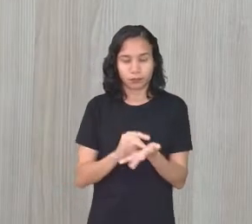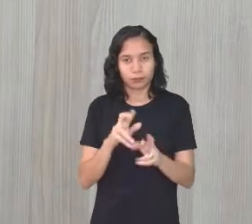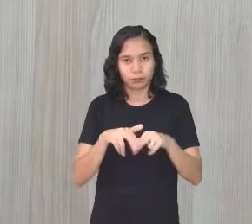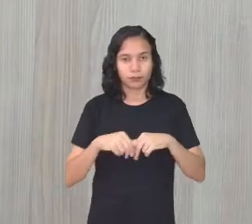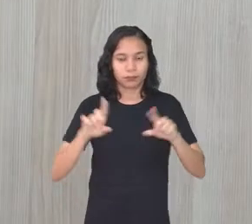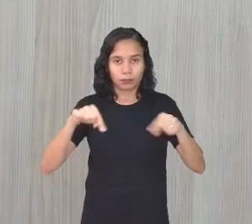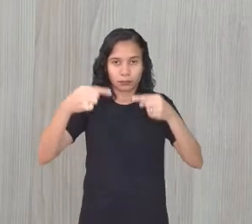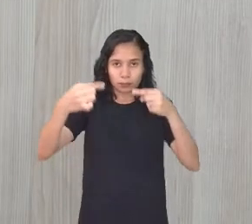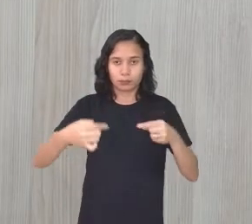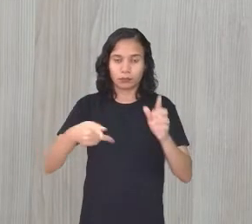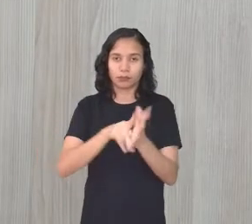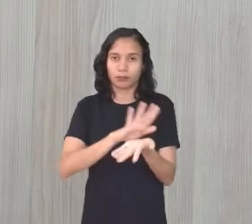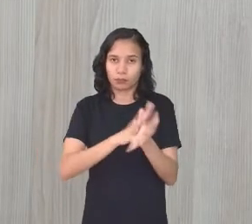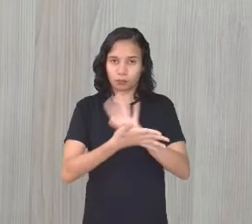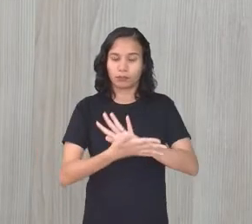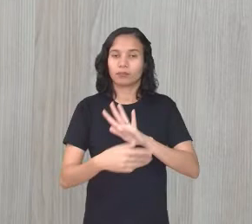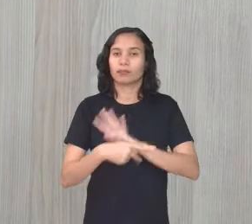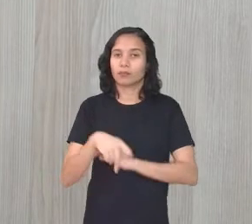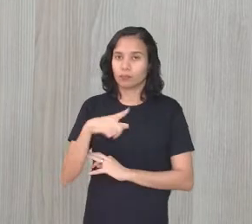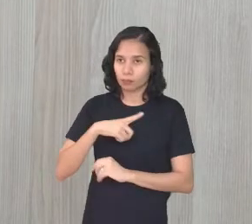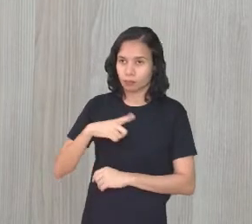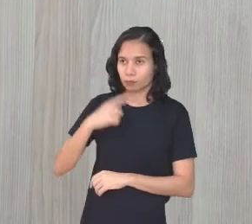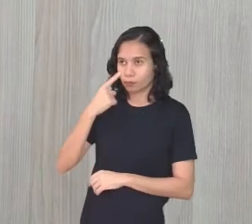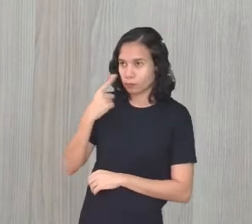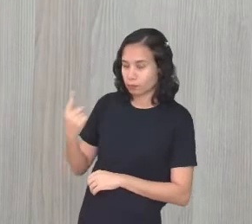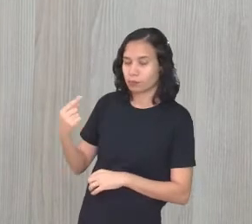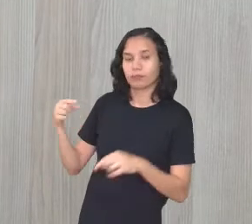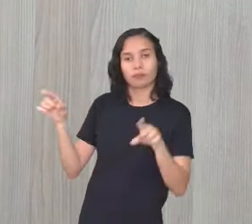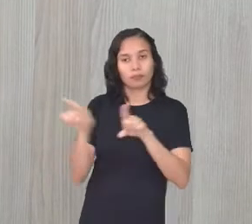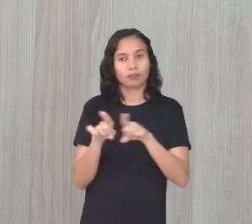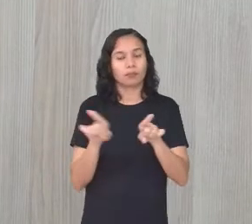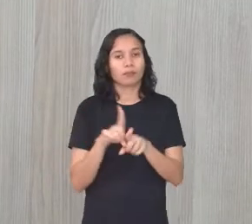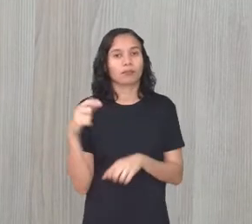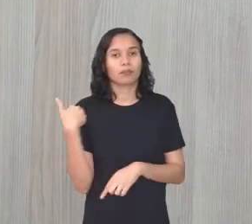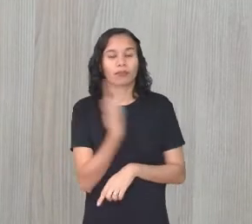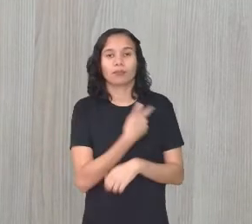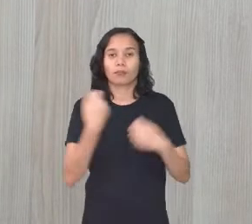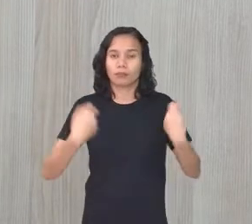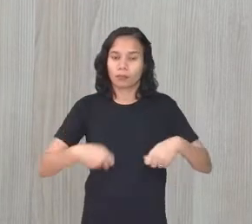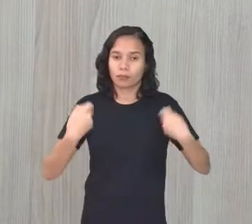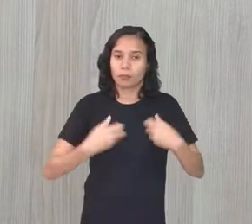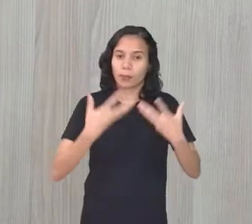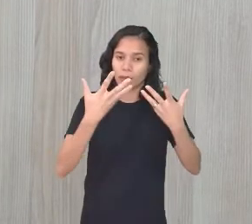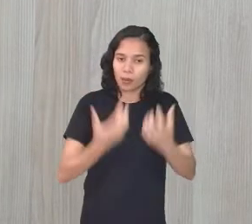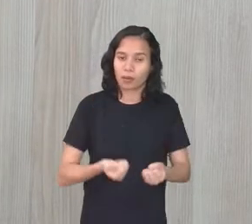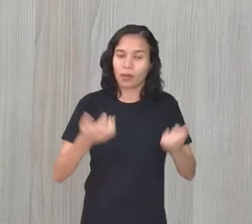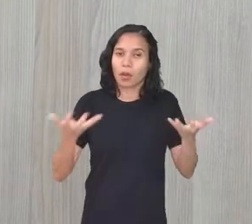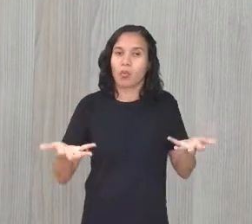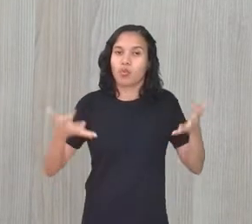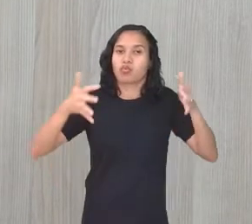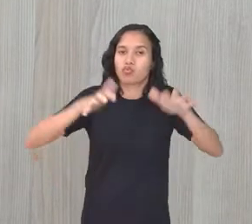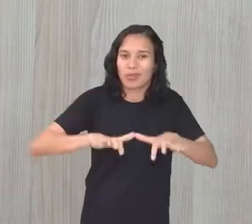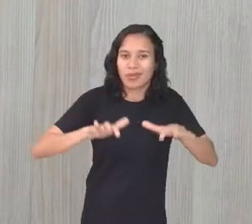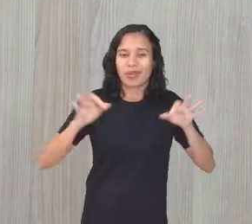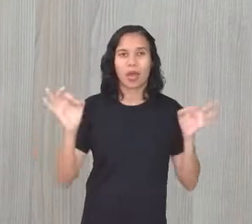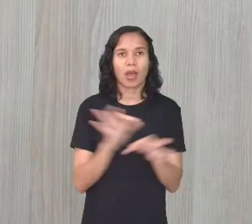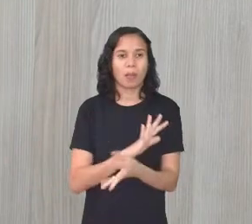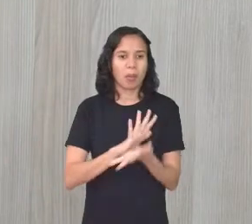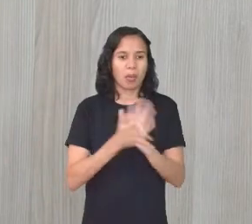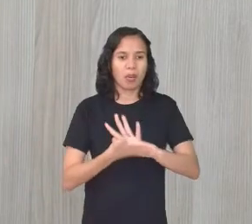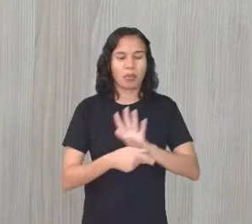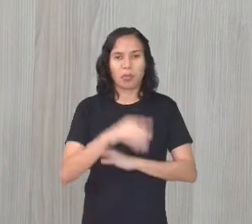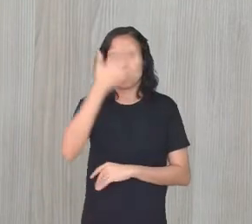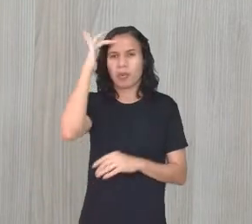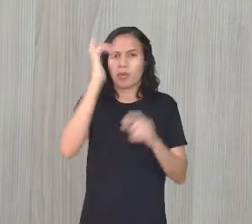combate ao preconceito e discriminação, não é? Também a gente tem que aceitar, né, incluir e acabar com essa discriminação com